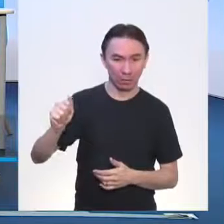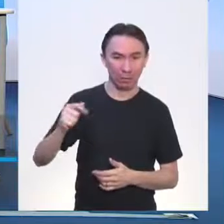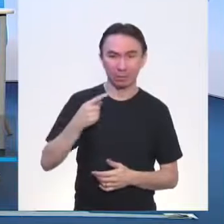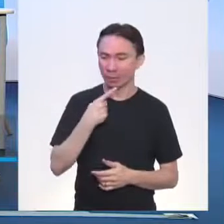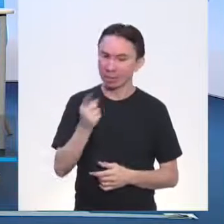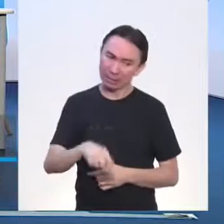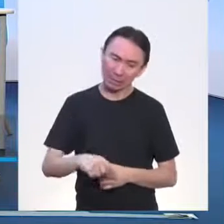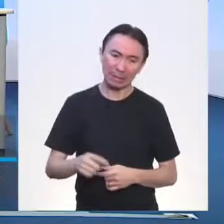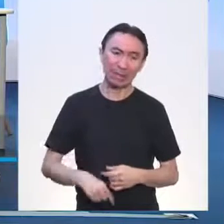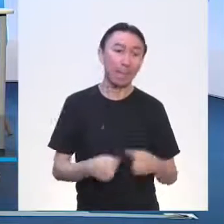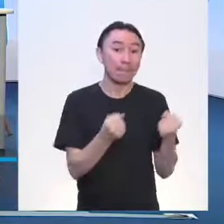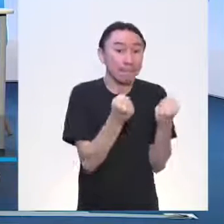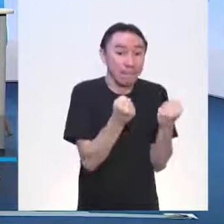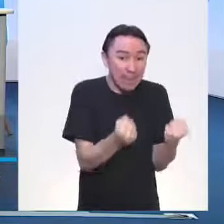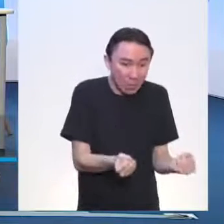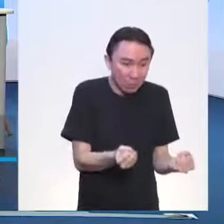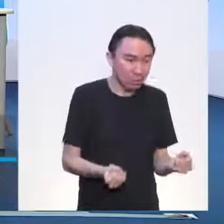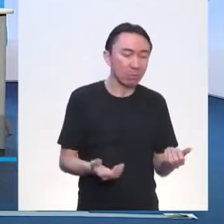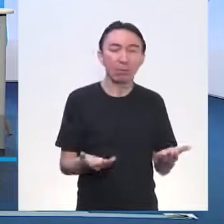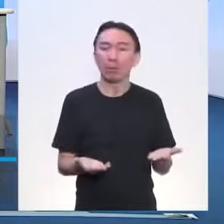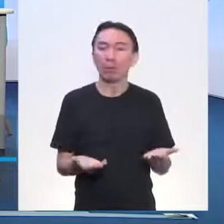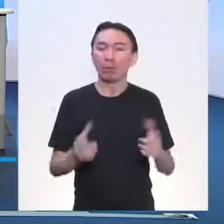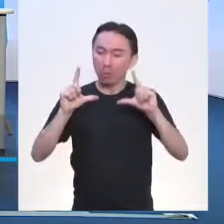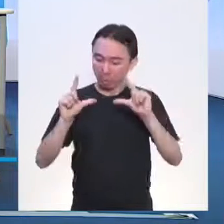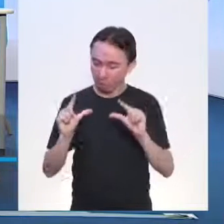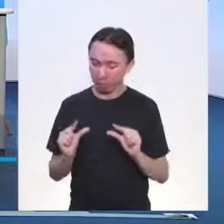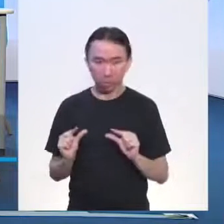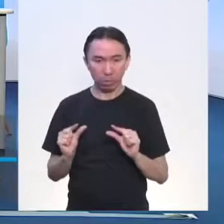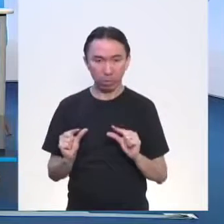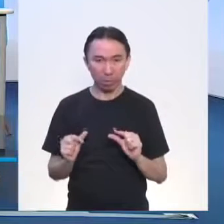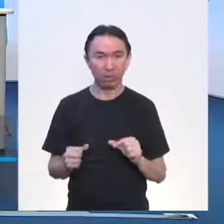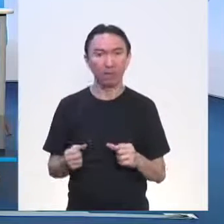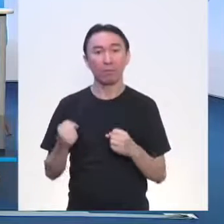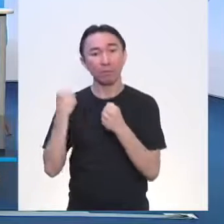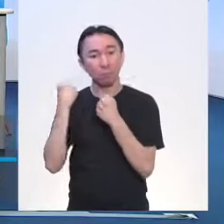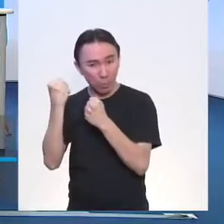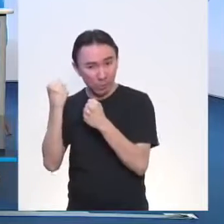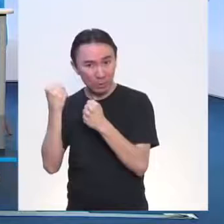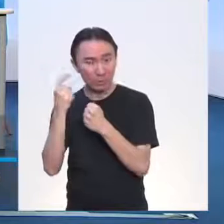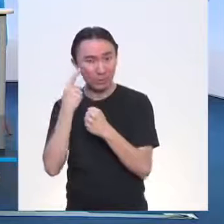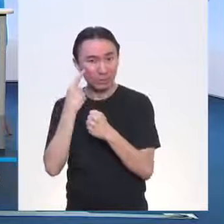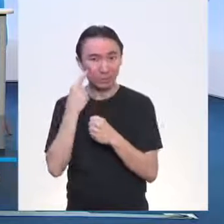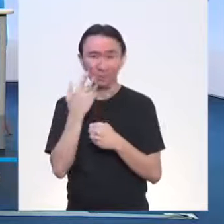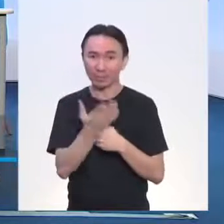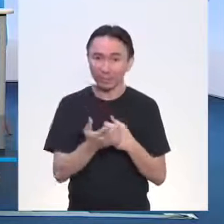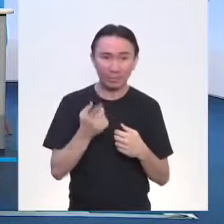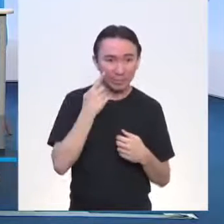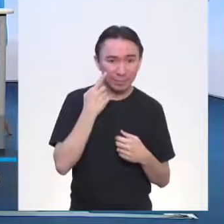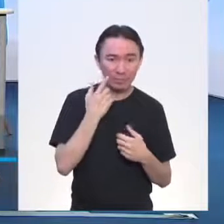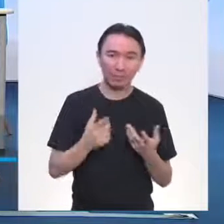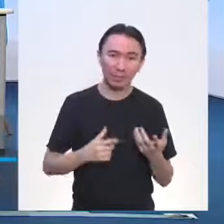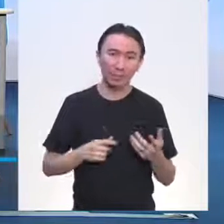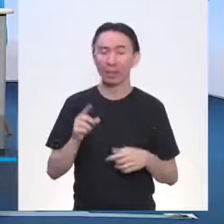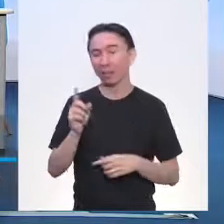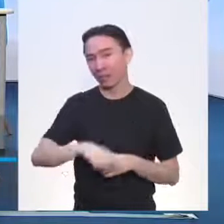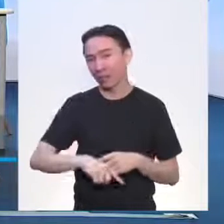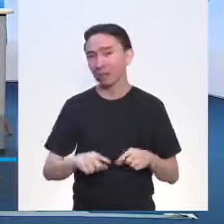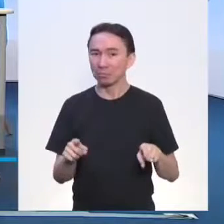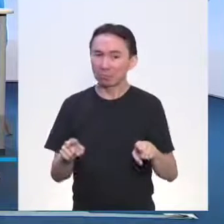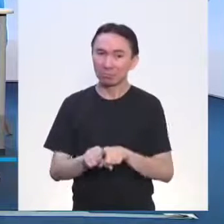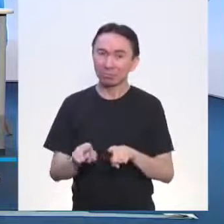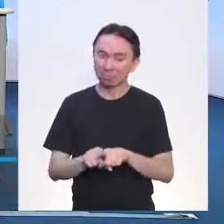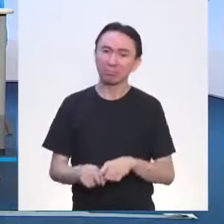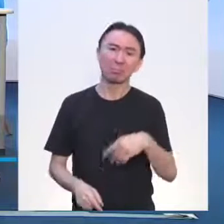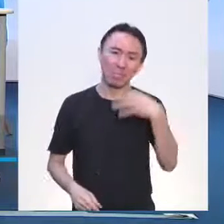raciocínio. Reduzir a força ao realizar um trabalho. Escola é o peso Desolina, na questão Otávio. da carga, né? Reduzir a carga, né? Sim. Talvez.